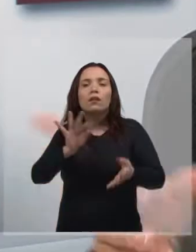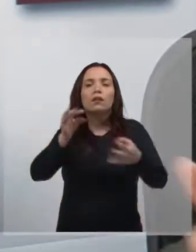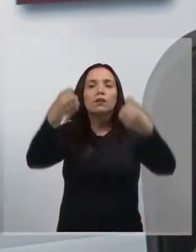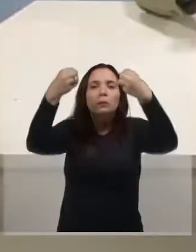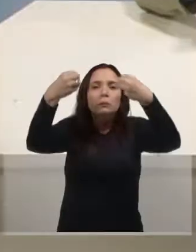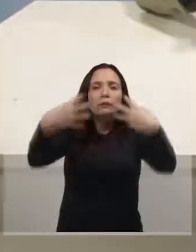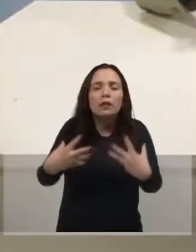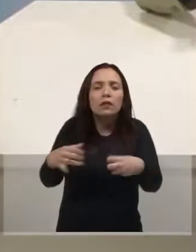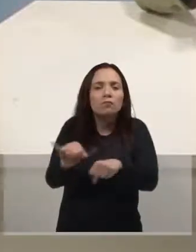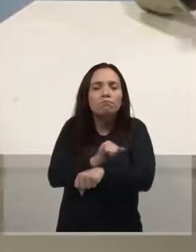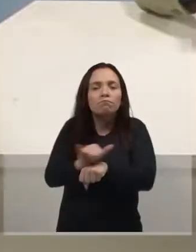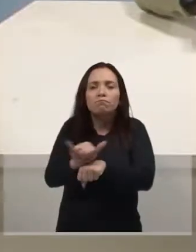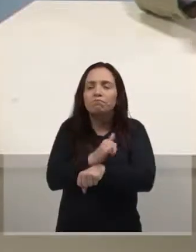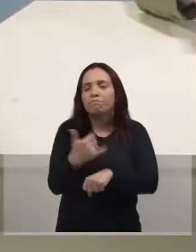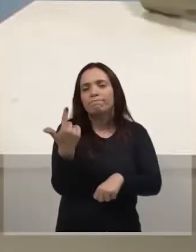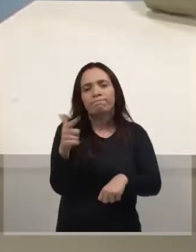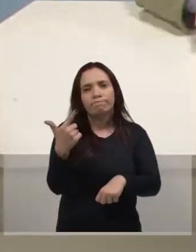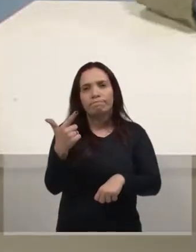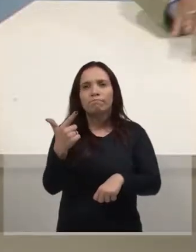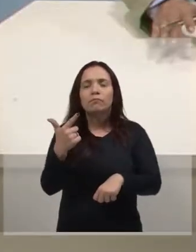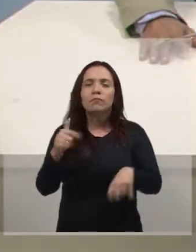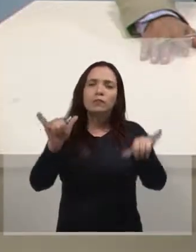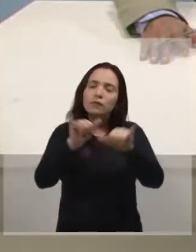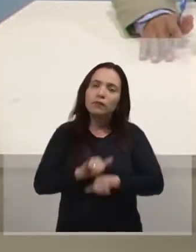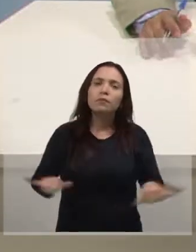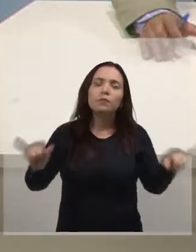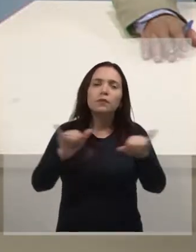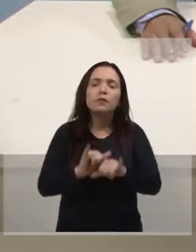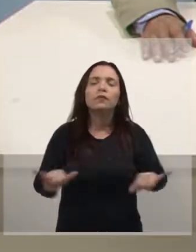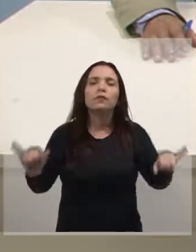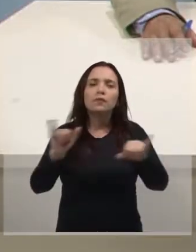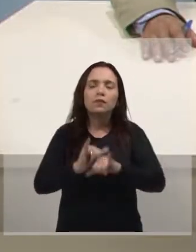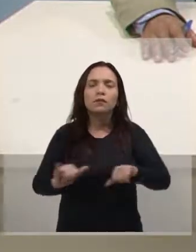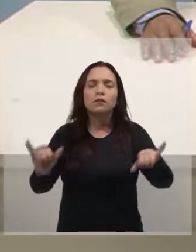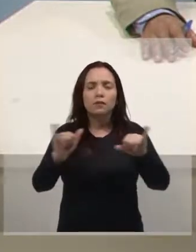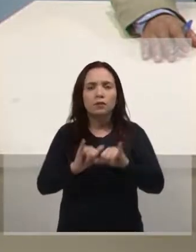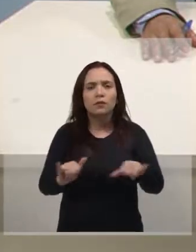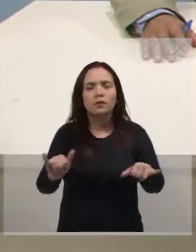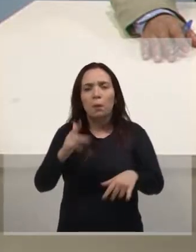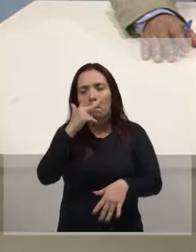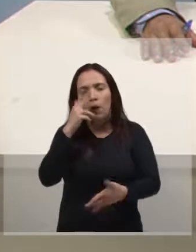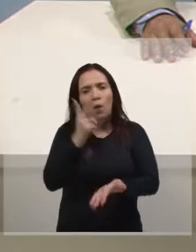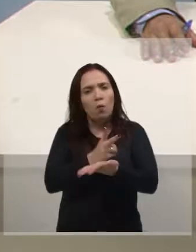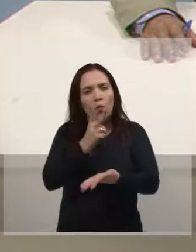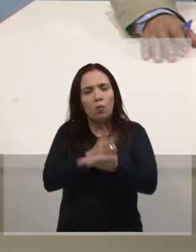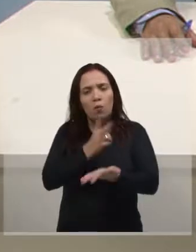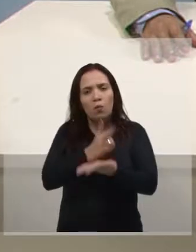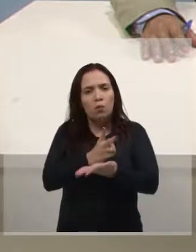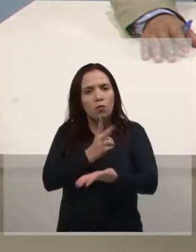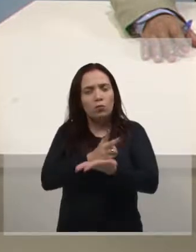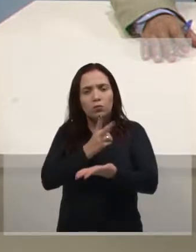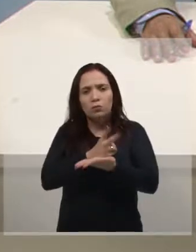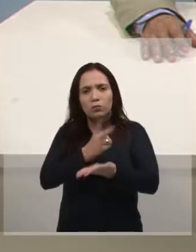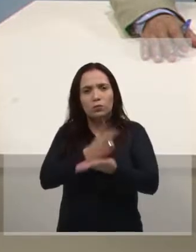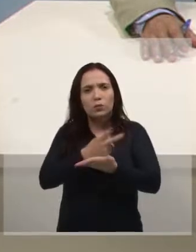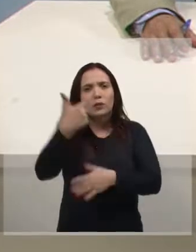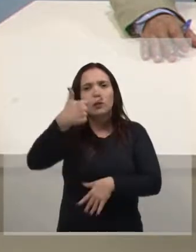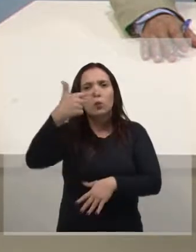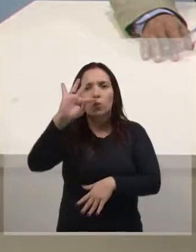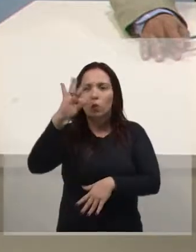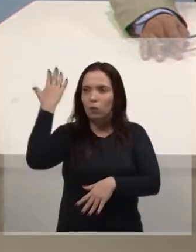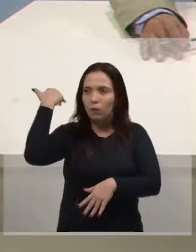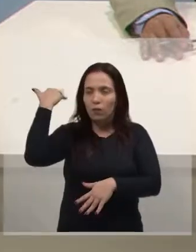para o aspecto político, parece. Político total. Campanha, né? Total. Parece que a continuação do segundo turno, na grande verdade, é